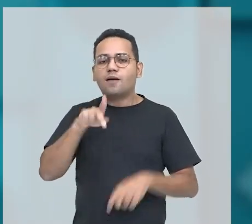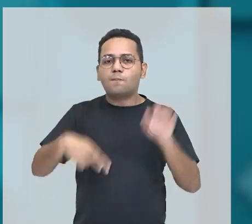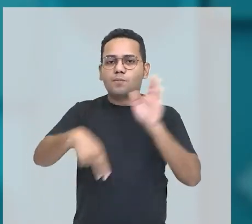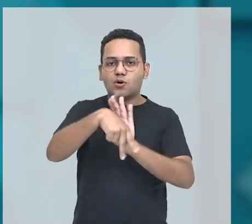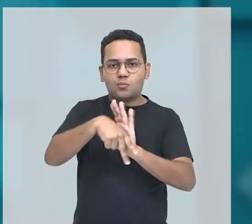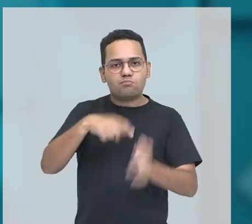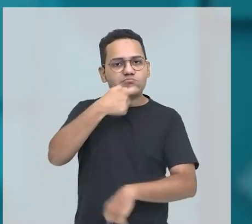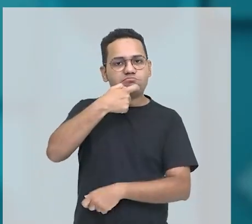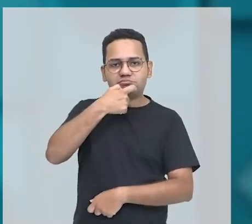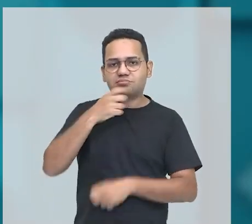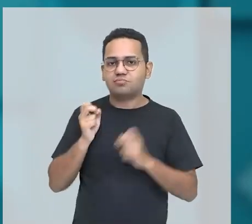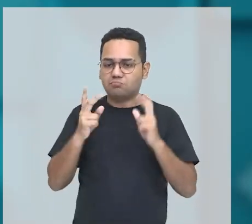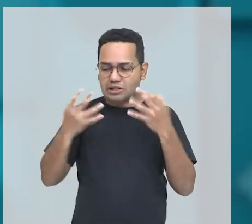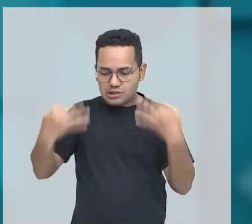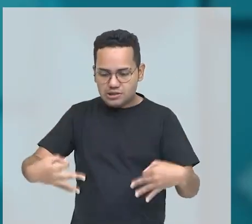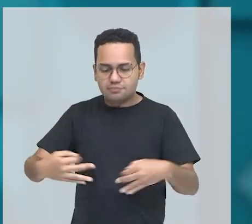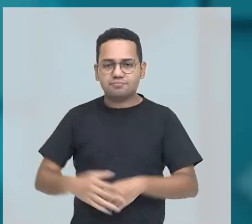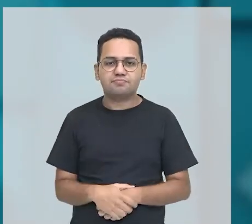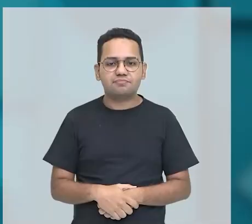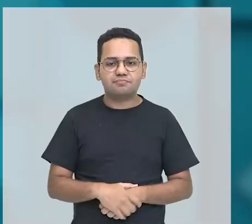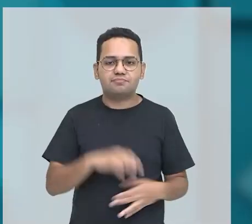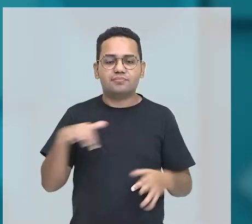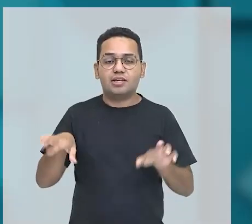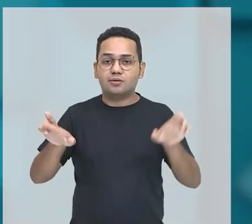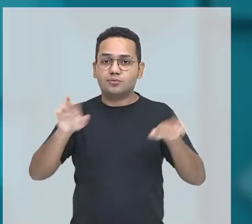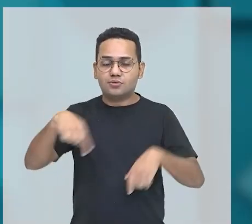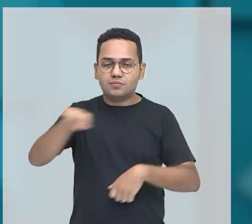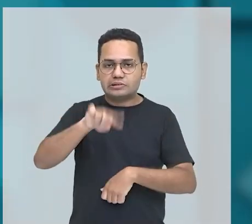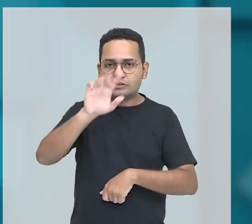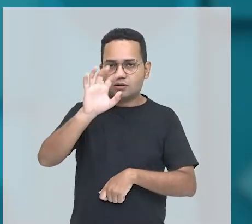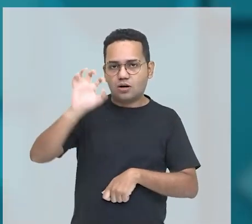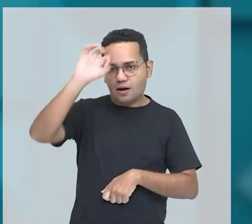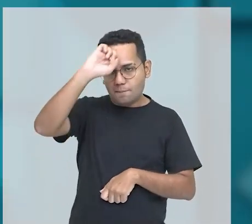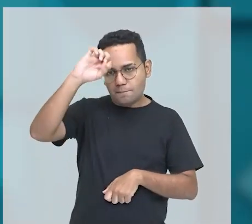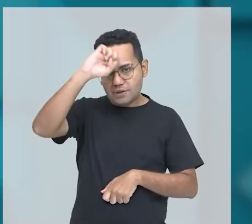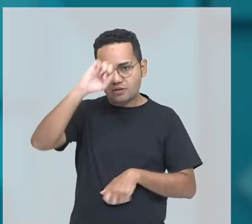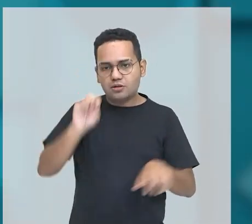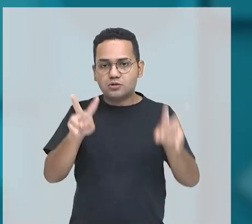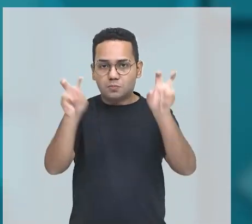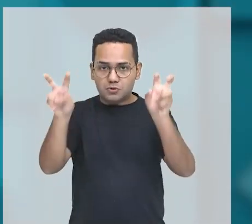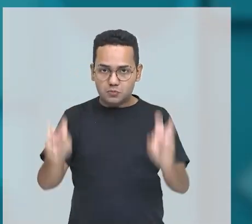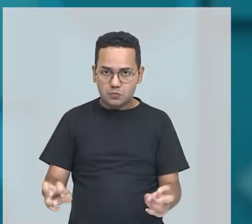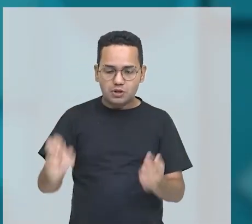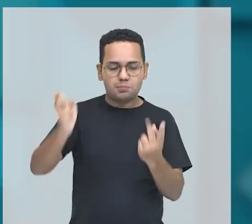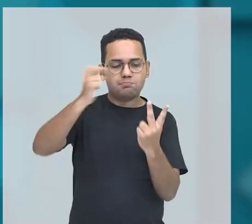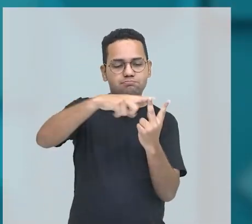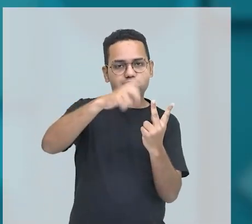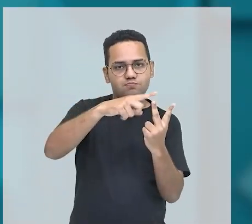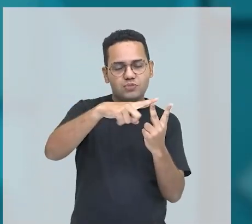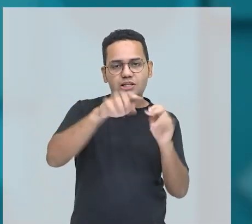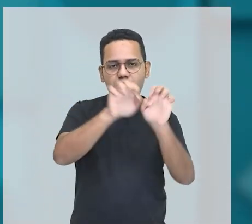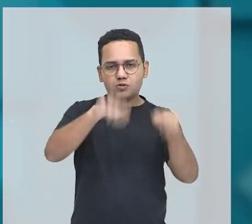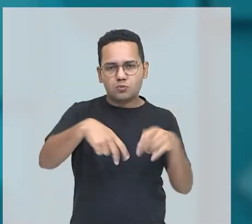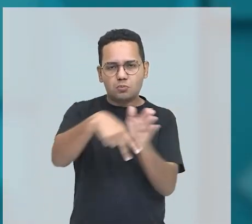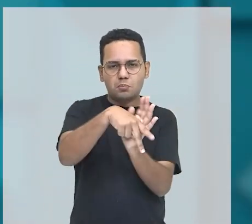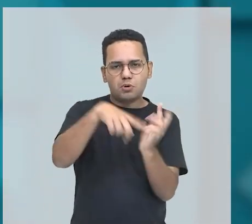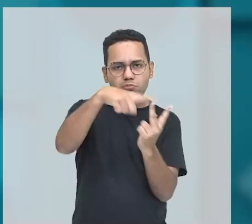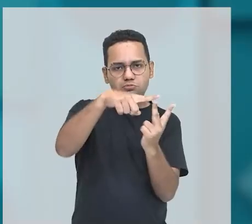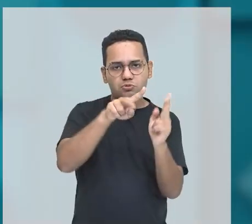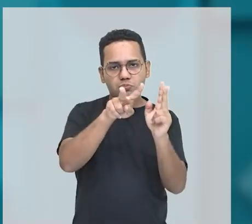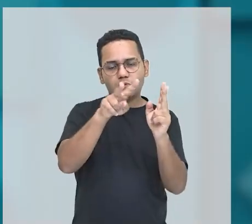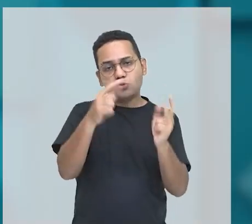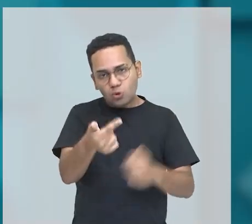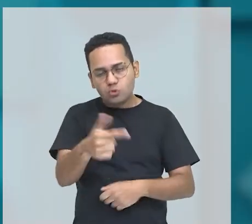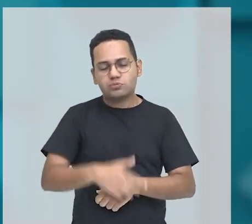estão corretas, ok? Espero que vocês tenham aprendido aí sobre as condicionais do tipo 2, nós também vimos aí uma lista